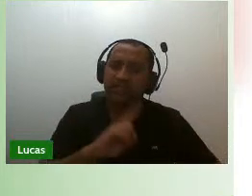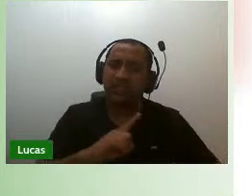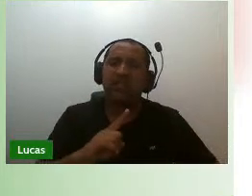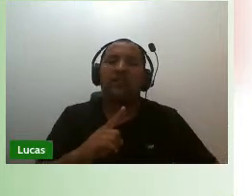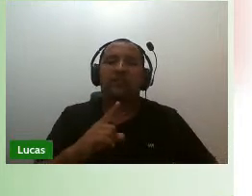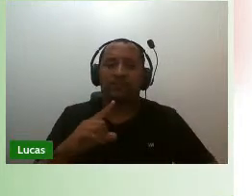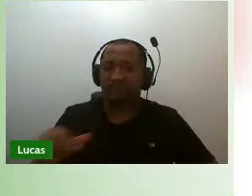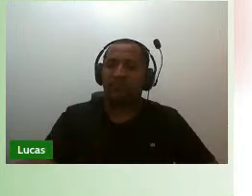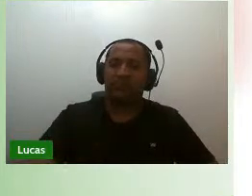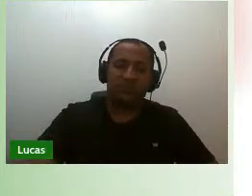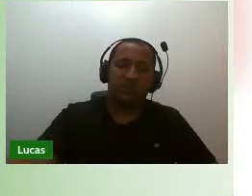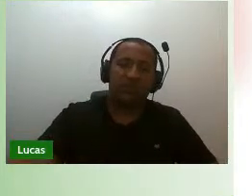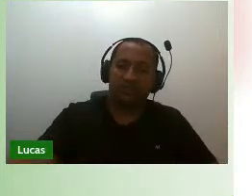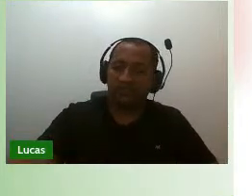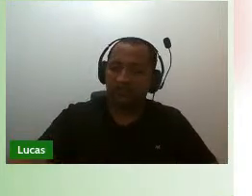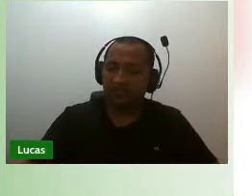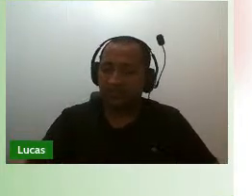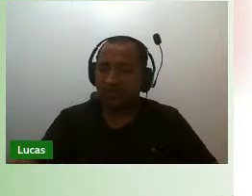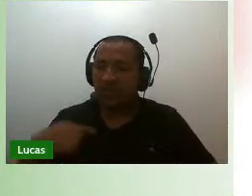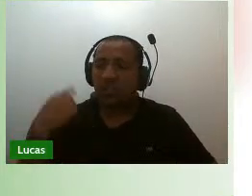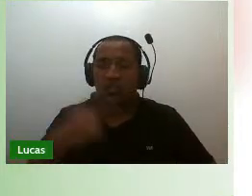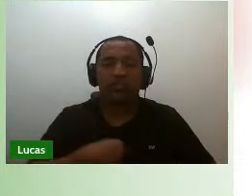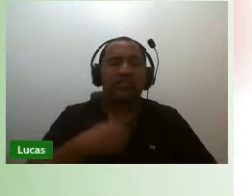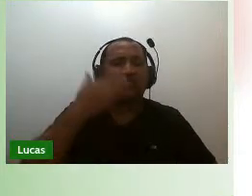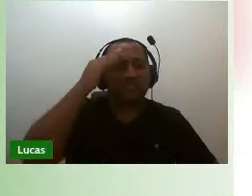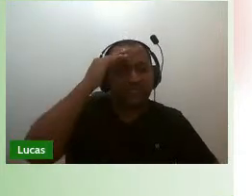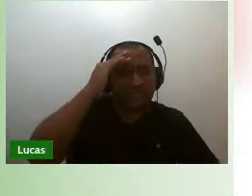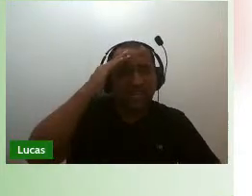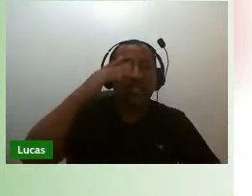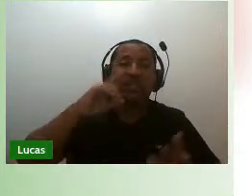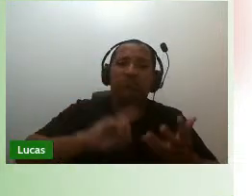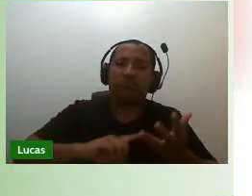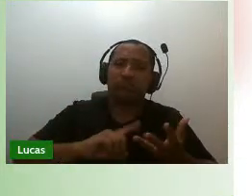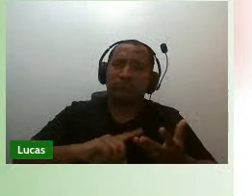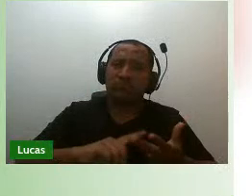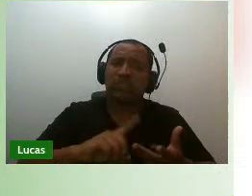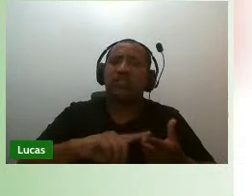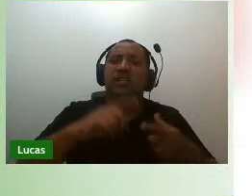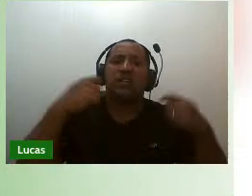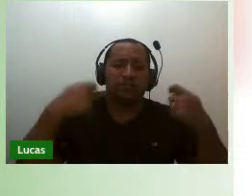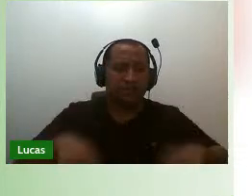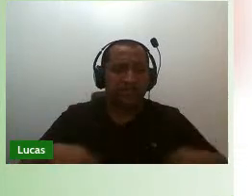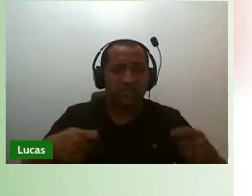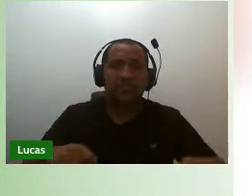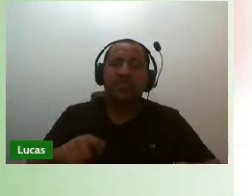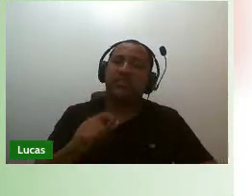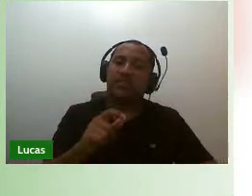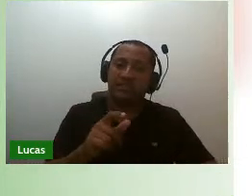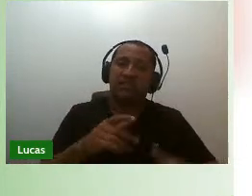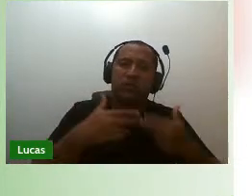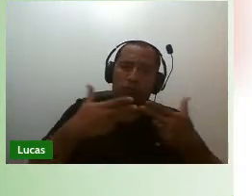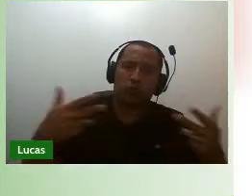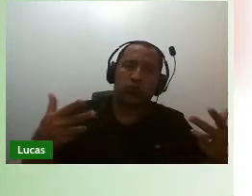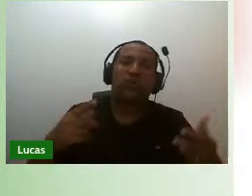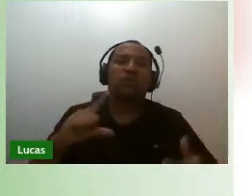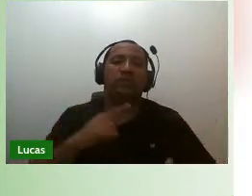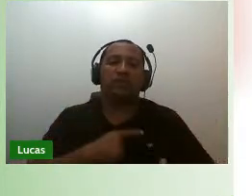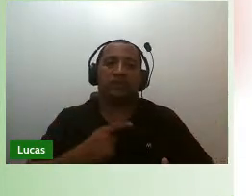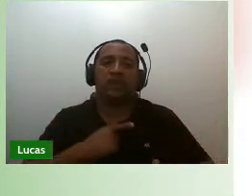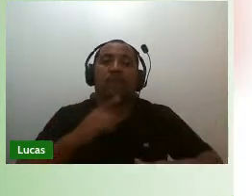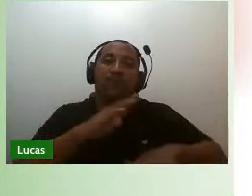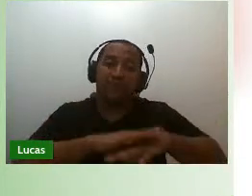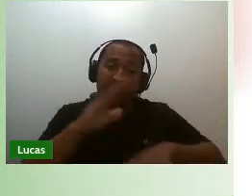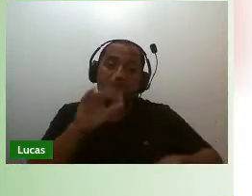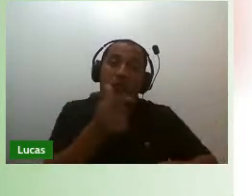A gente tem que entender essas necessidades não como exigências, né? Mas no